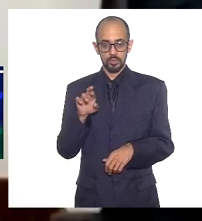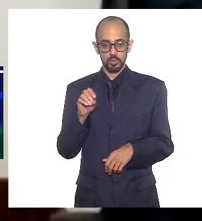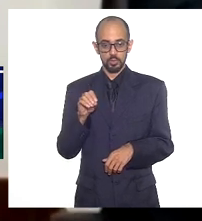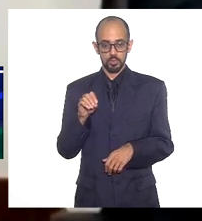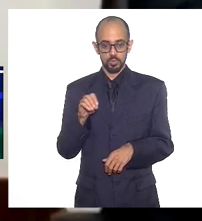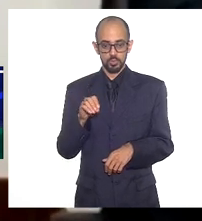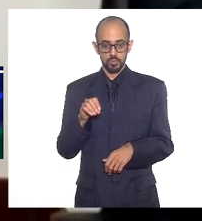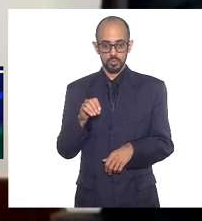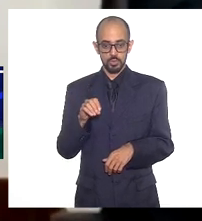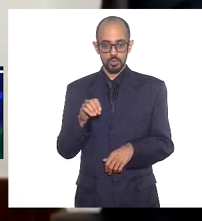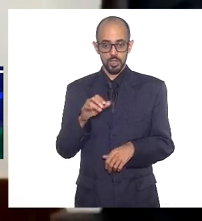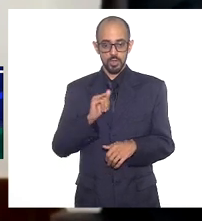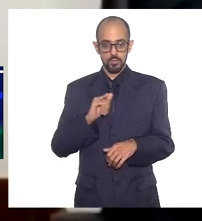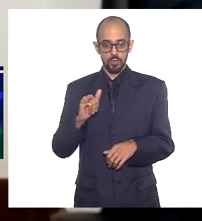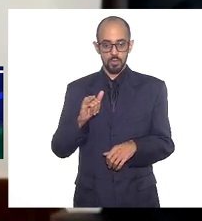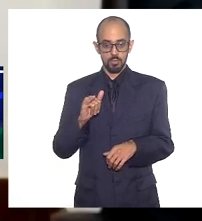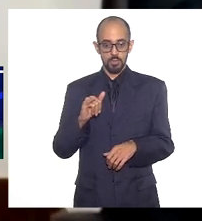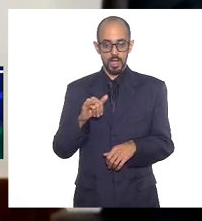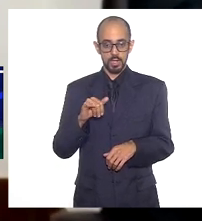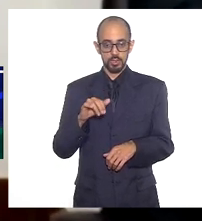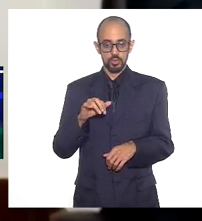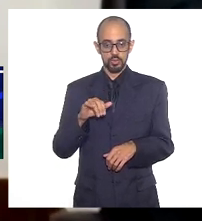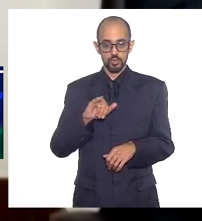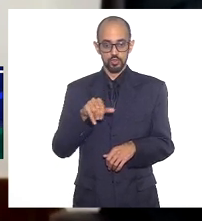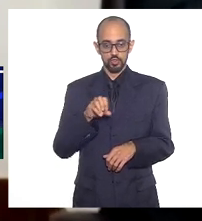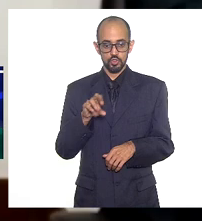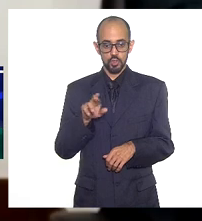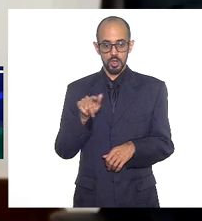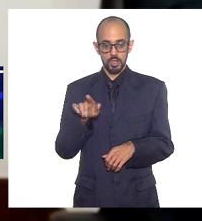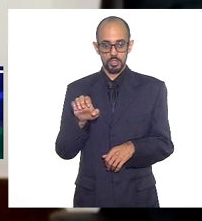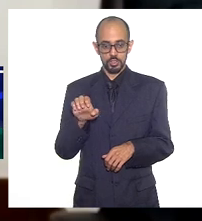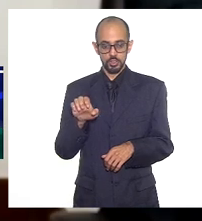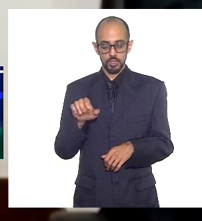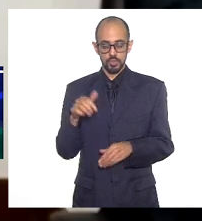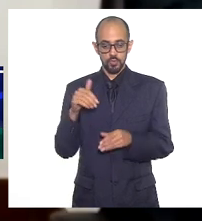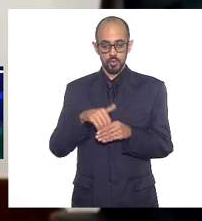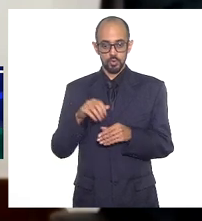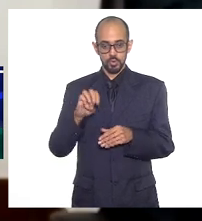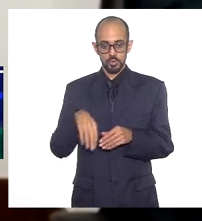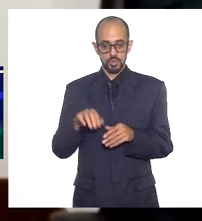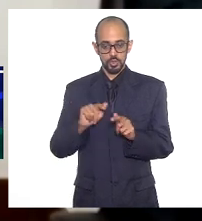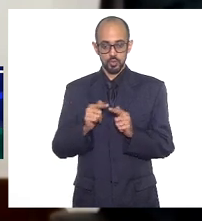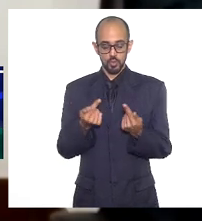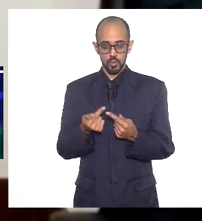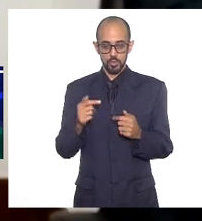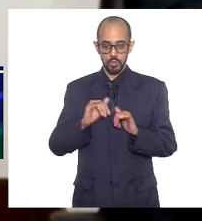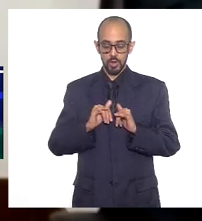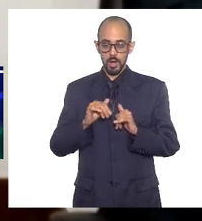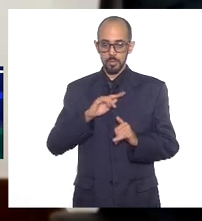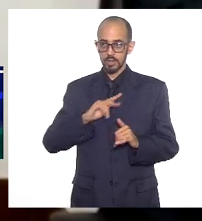informado que o deputado Jorge Felipe Neto votou sim no grupo a presidência vai proclamar o resultado